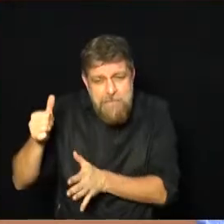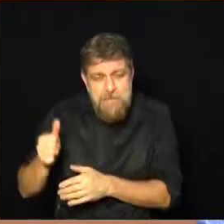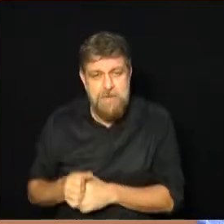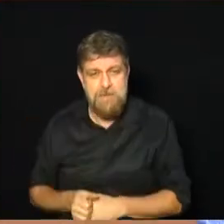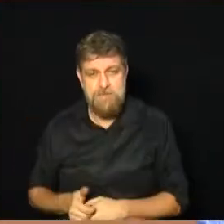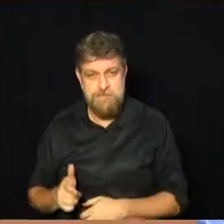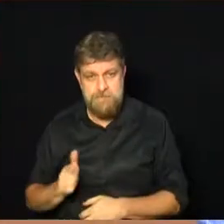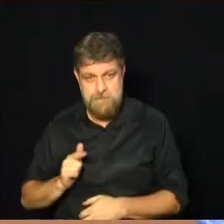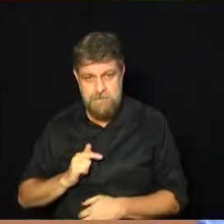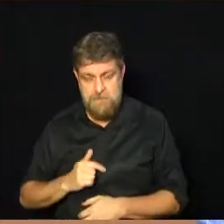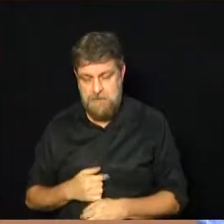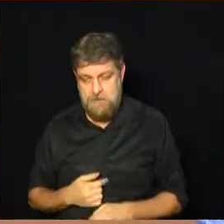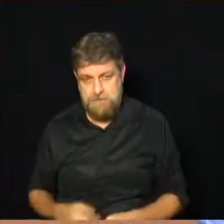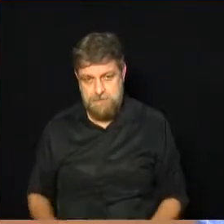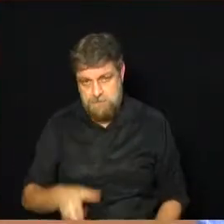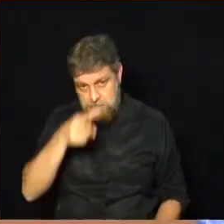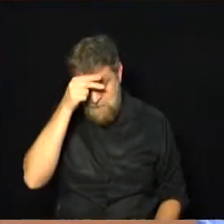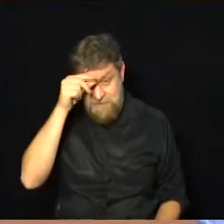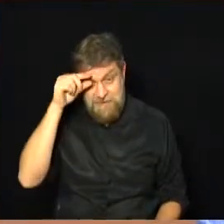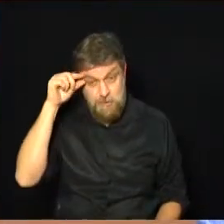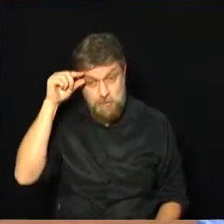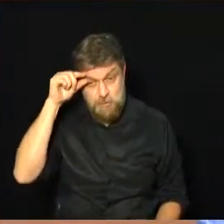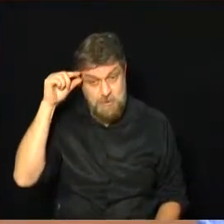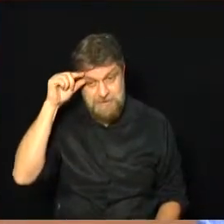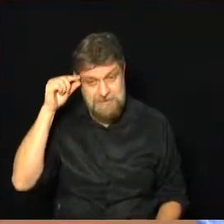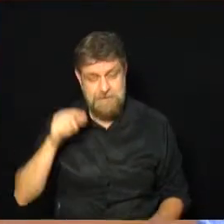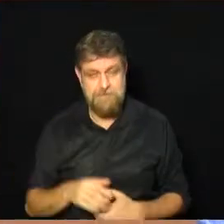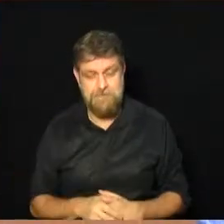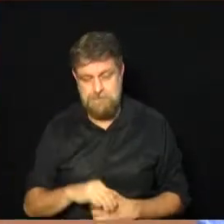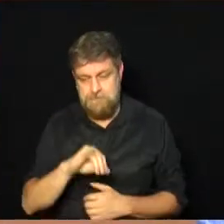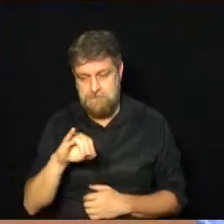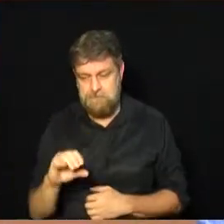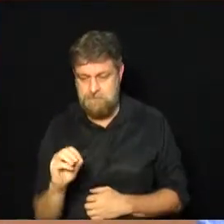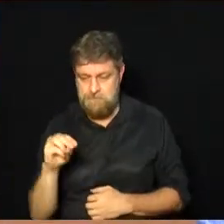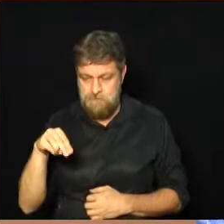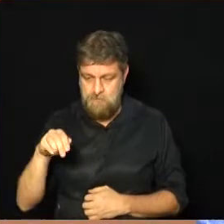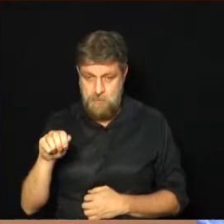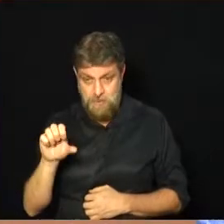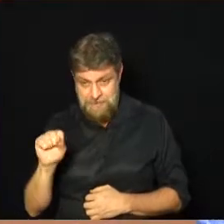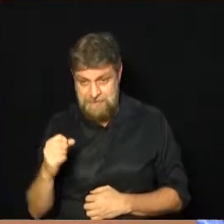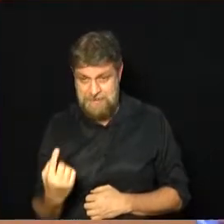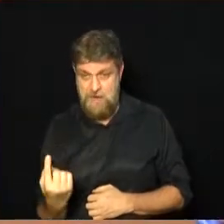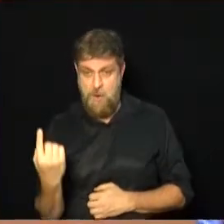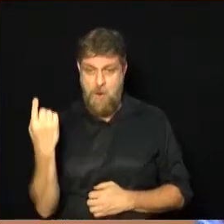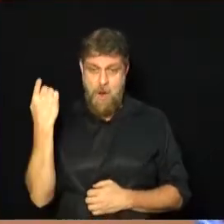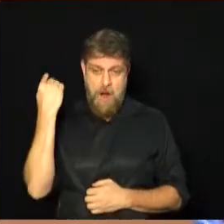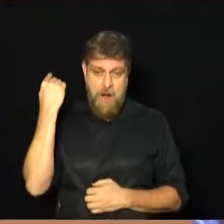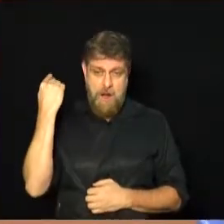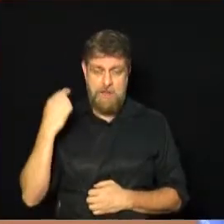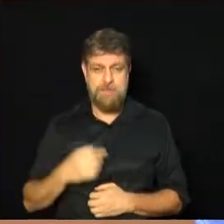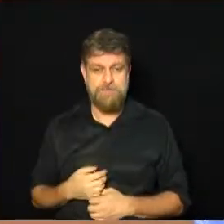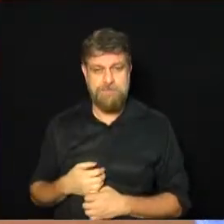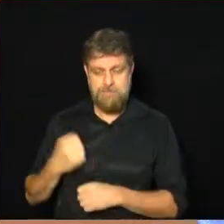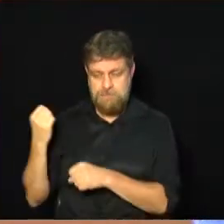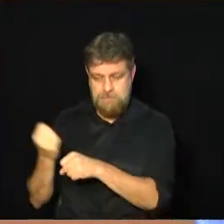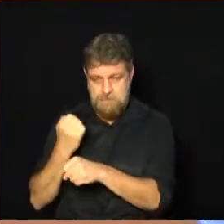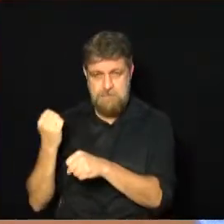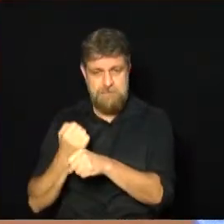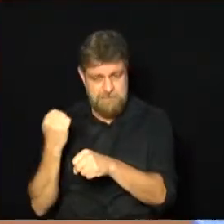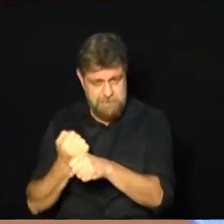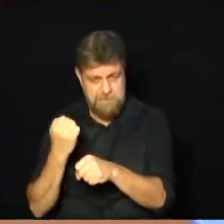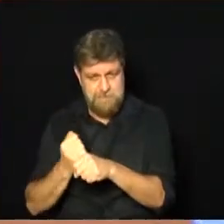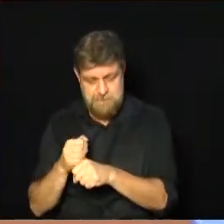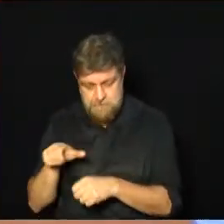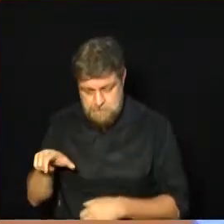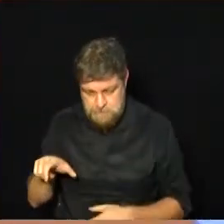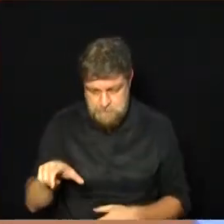do primeiro governo do Jonas Donizete. Naquela oportunidade, então, para que essa obra, nós sabíamos, né,